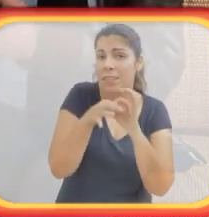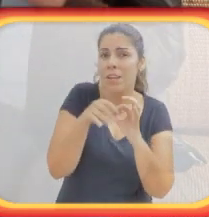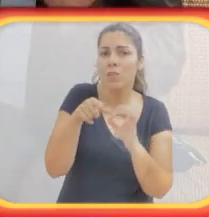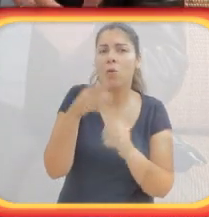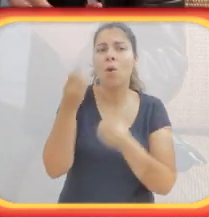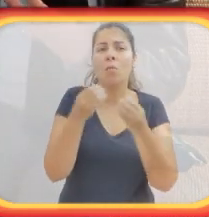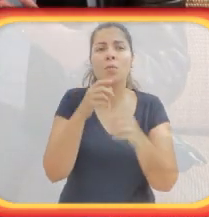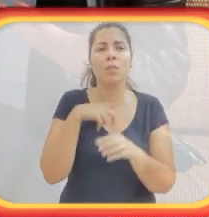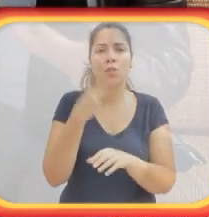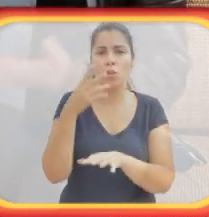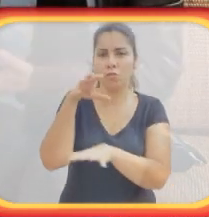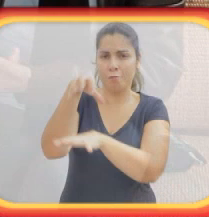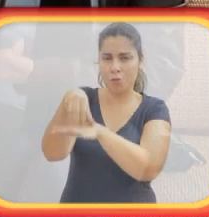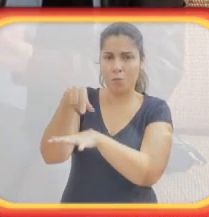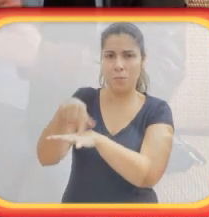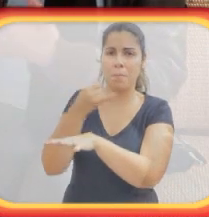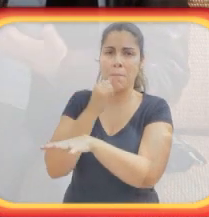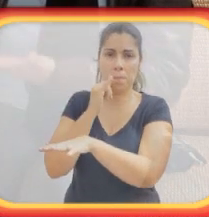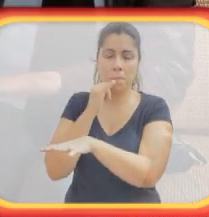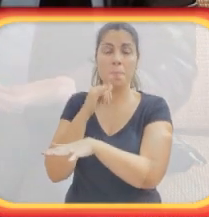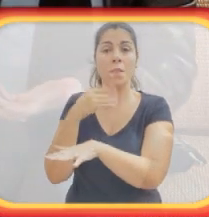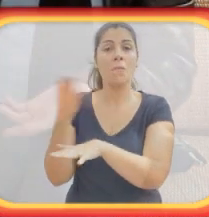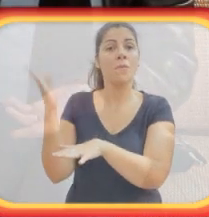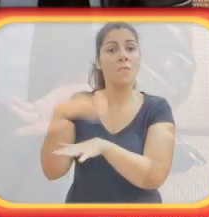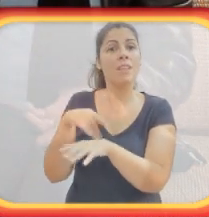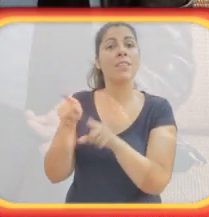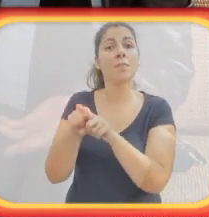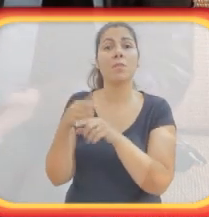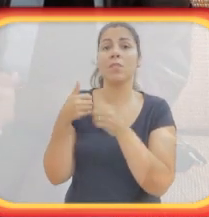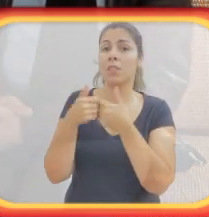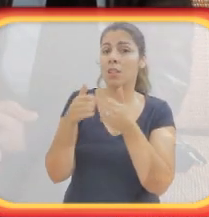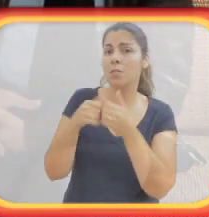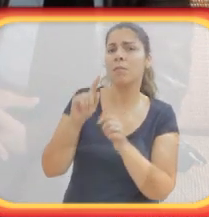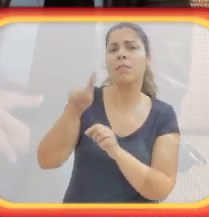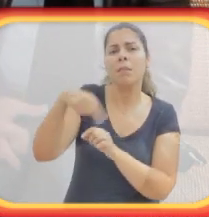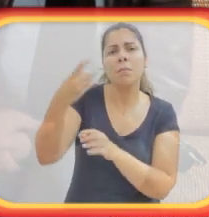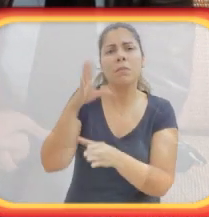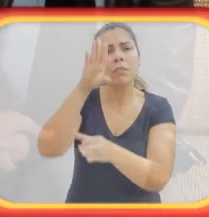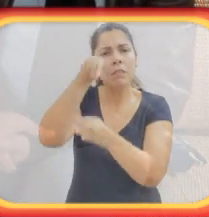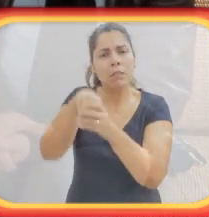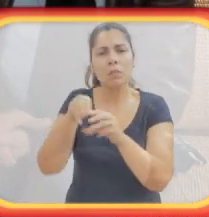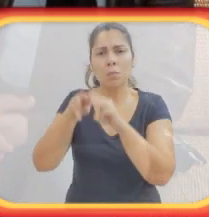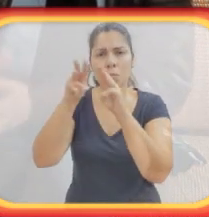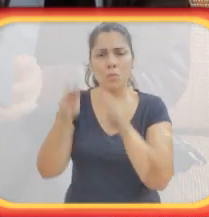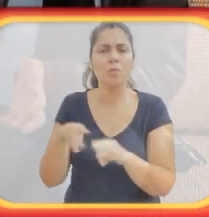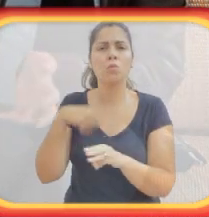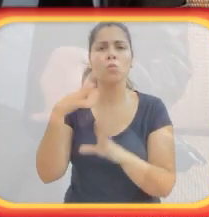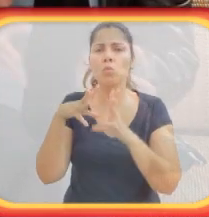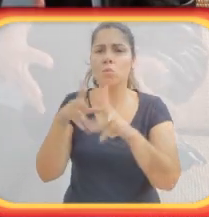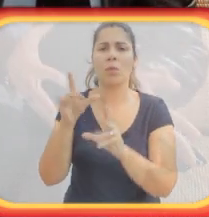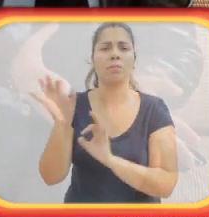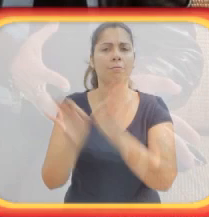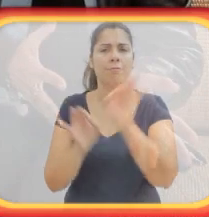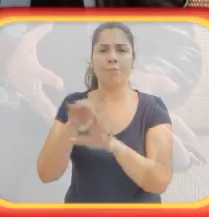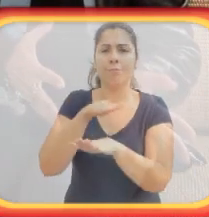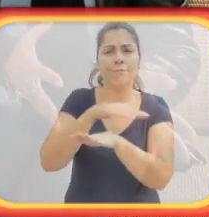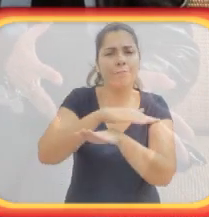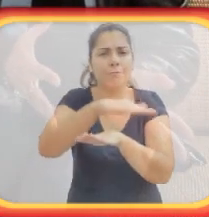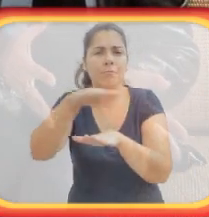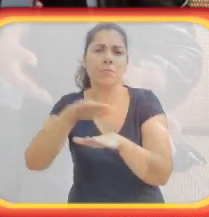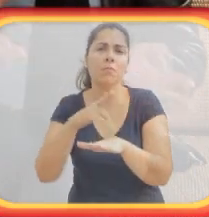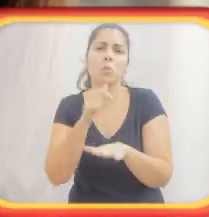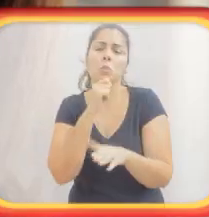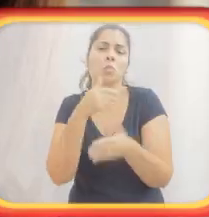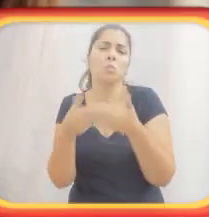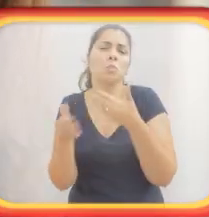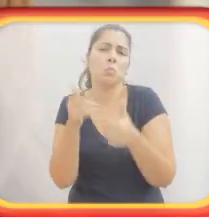nós contornamos essa questão, porque normalmente as pessoas que vêm de cadeira de rodas visitar o museu vêm num transporte